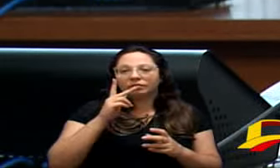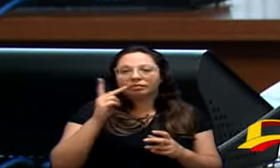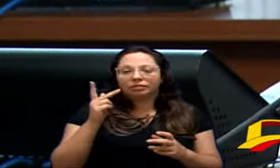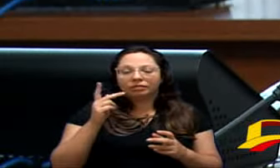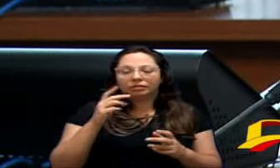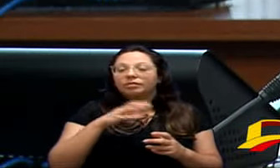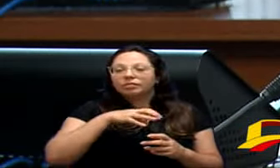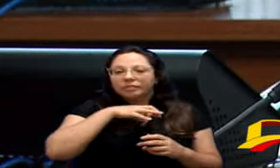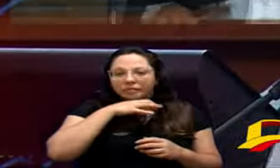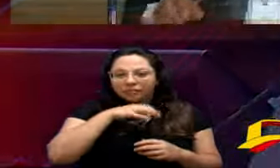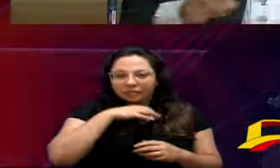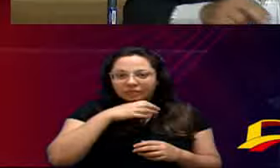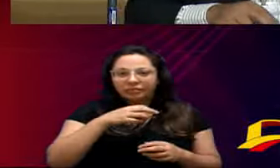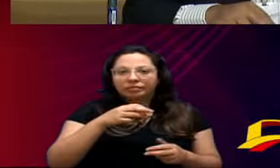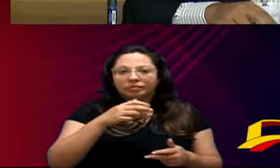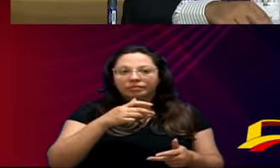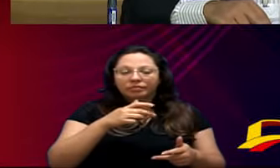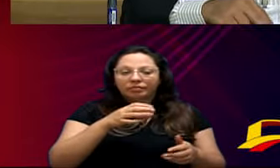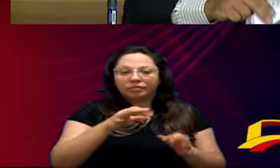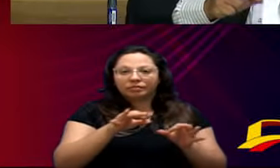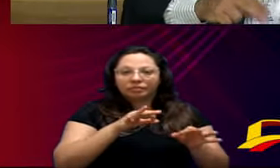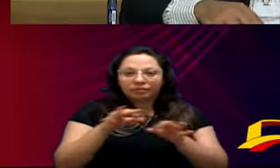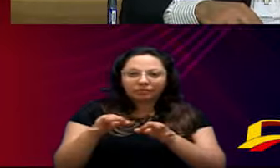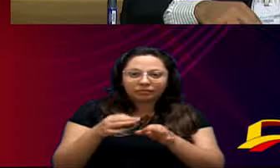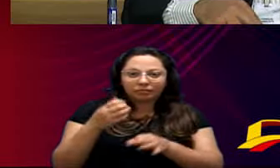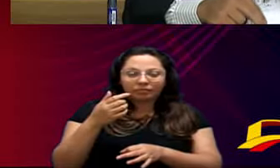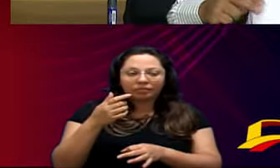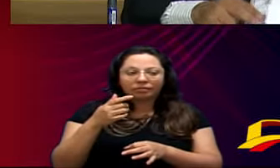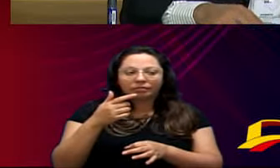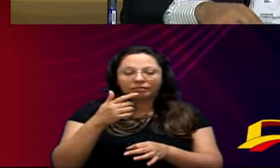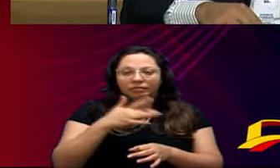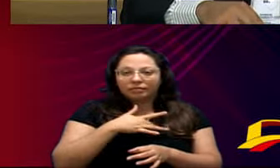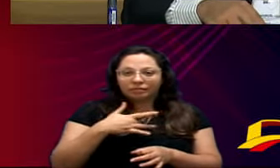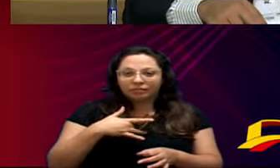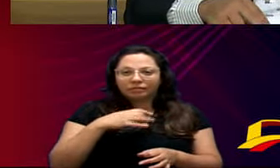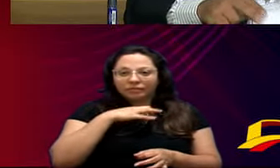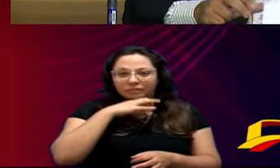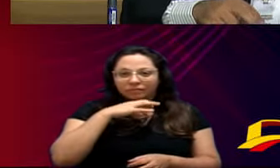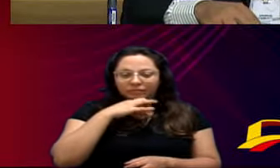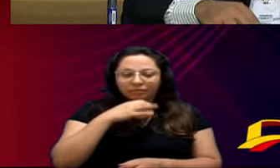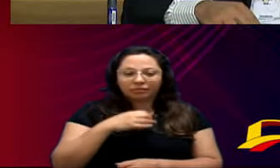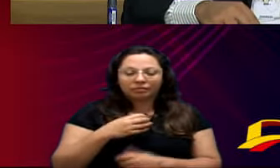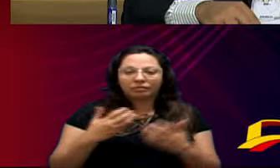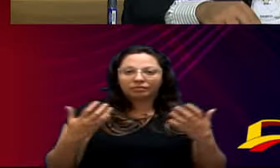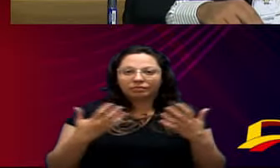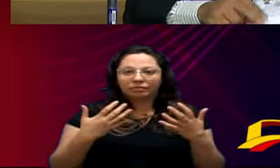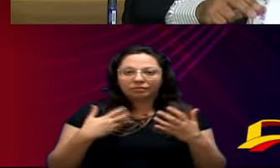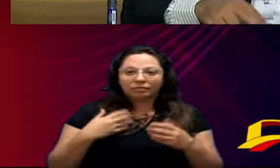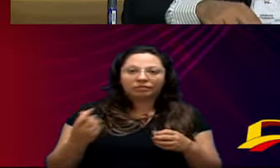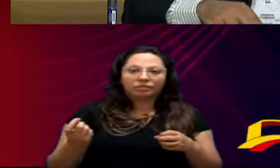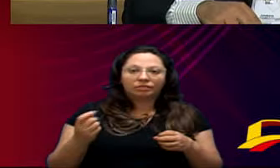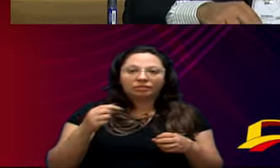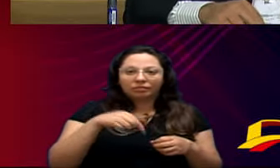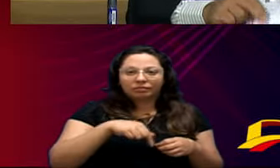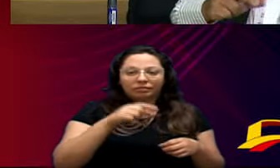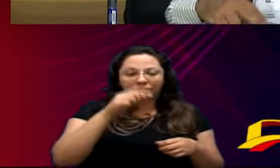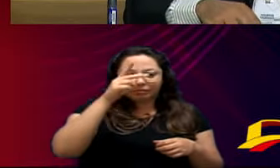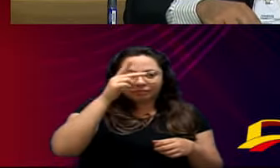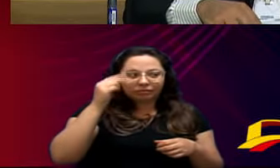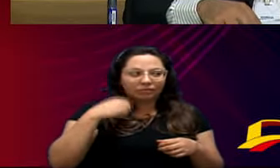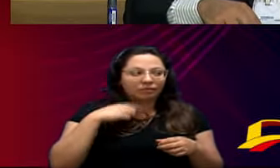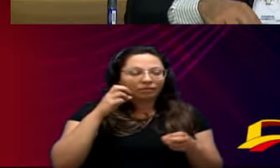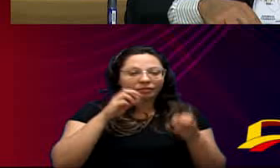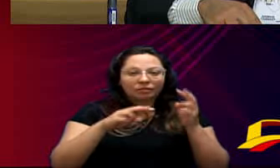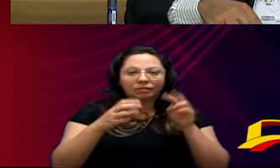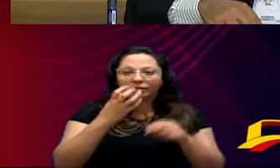animal secretário a gente sabe que tem hoje vindo para cá né Eu vi vi um cachorrinho com coleira andando